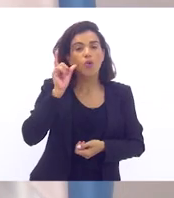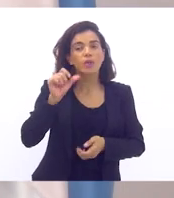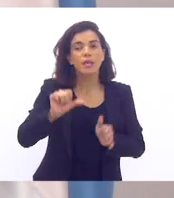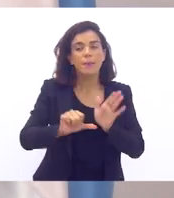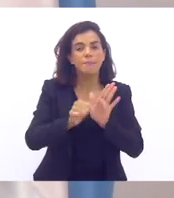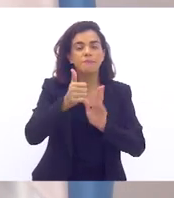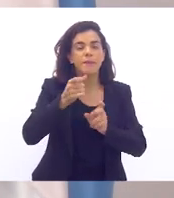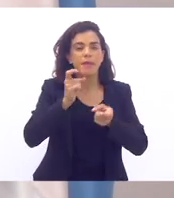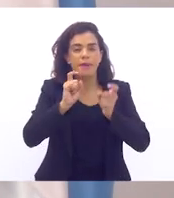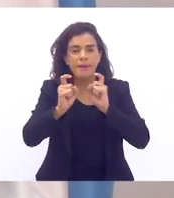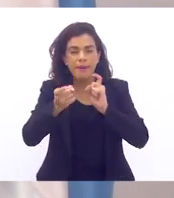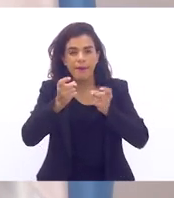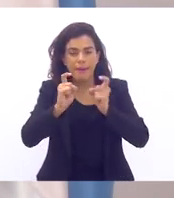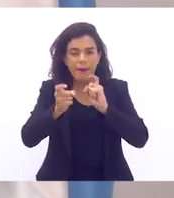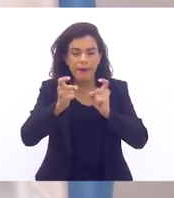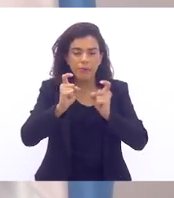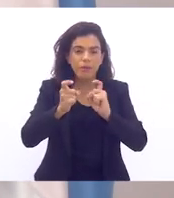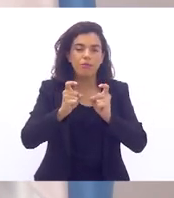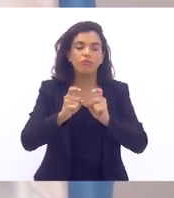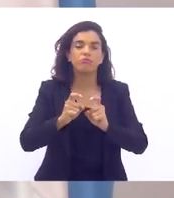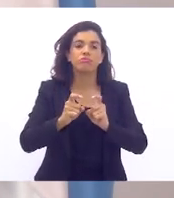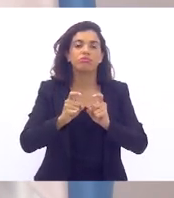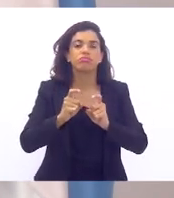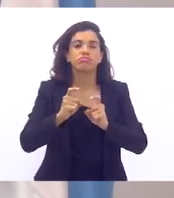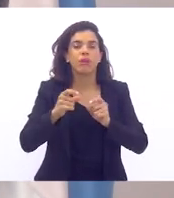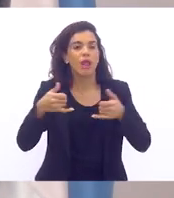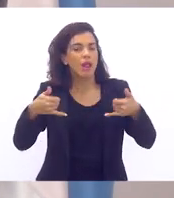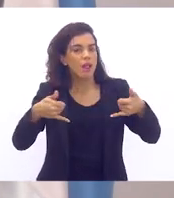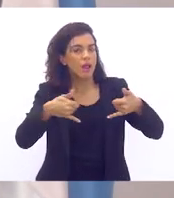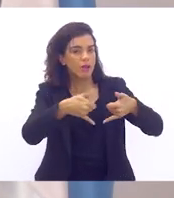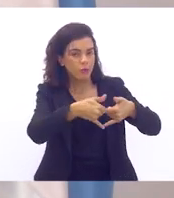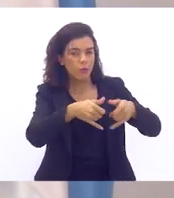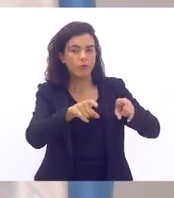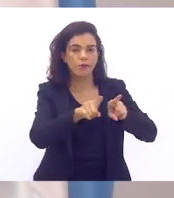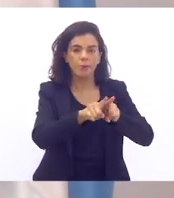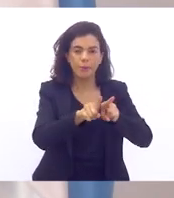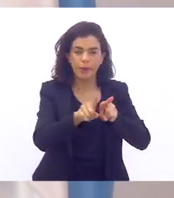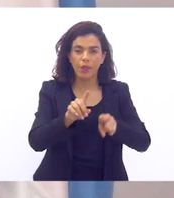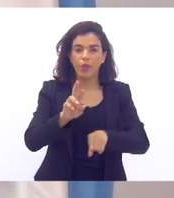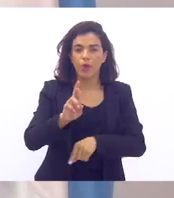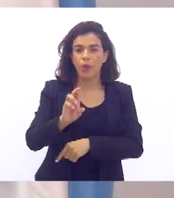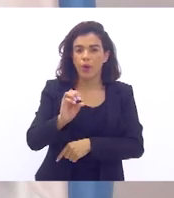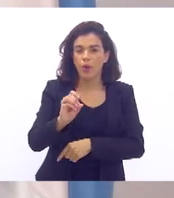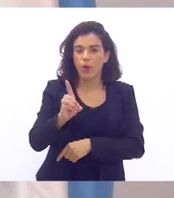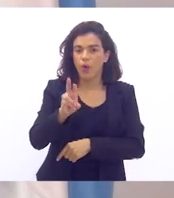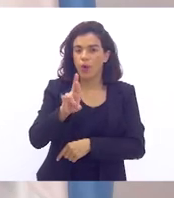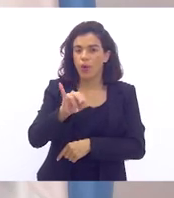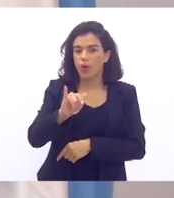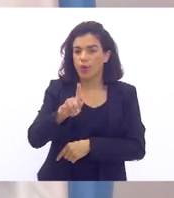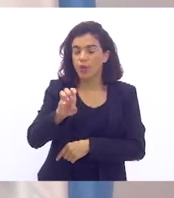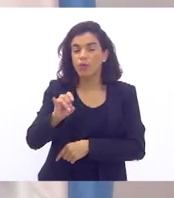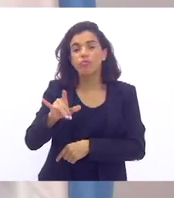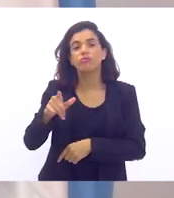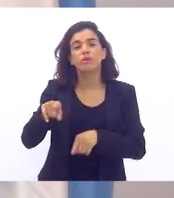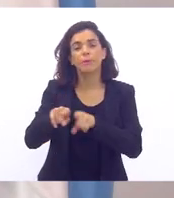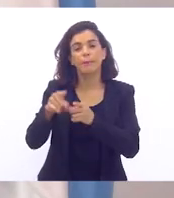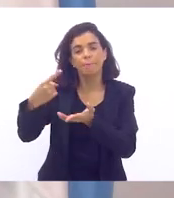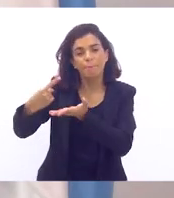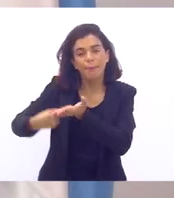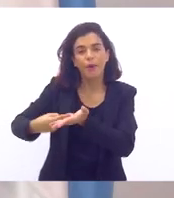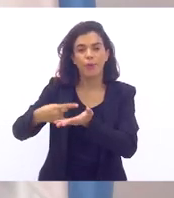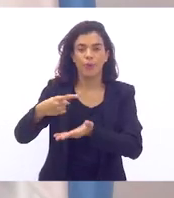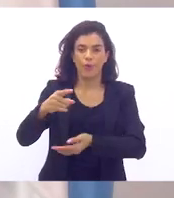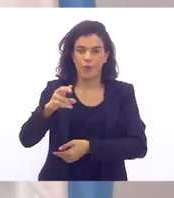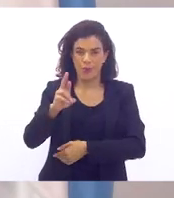lá com Aline com a Taiane a gente ligou com o Rodrigo também com Thompson a gente ligou para o deputado librelon que era o autor